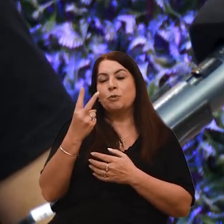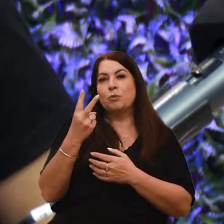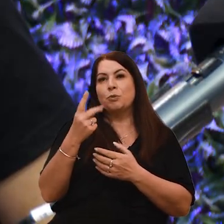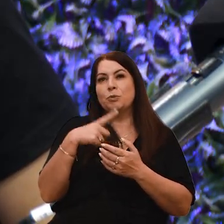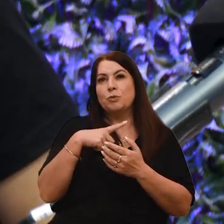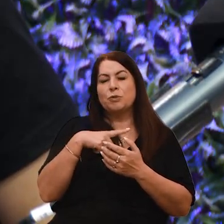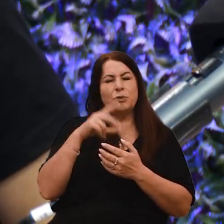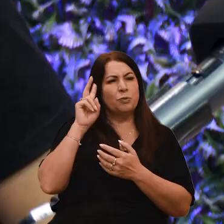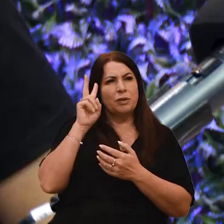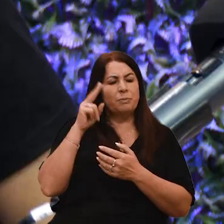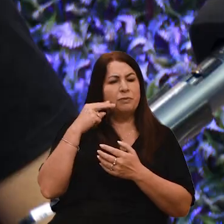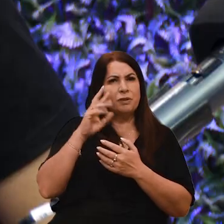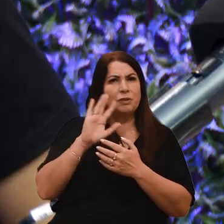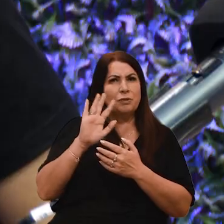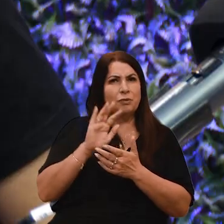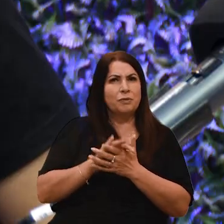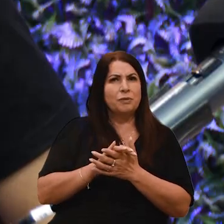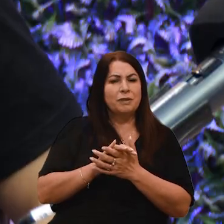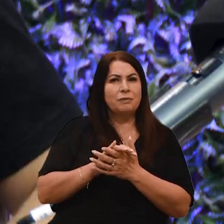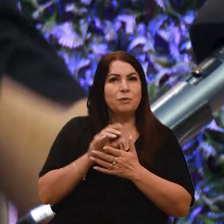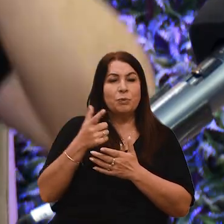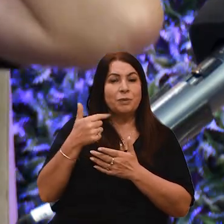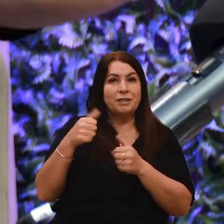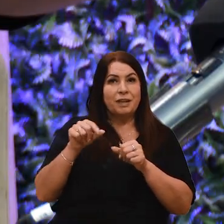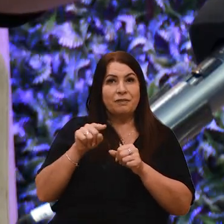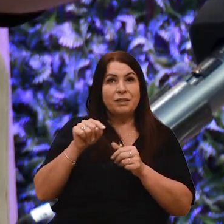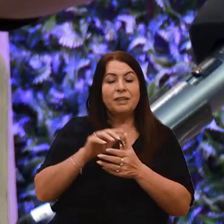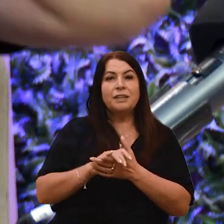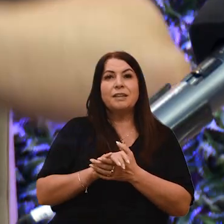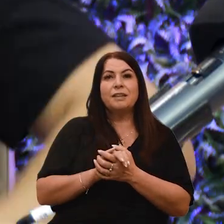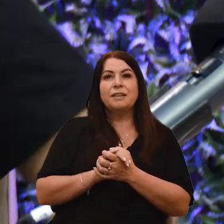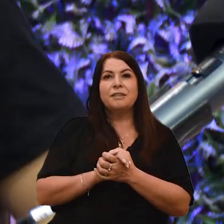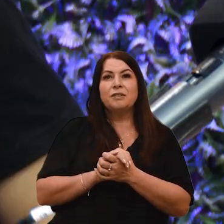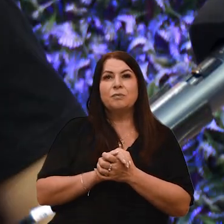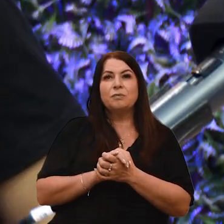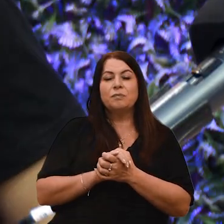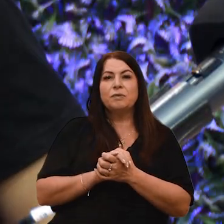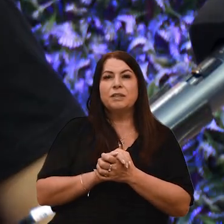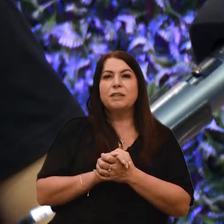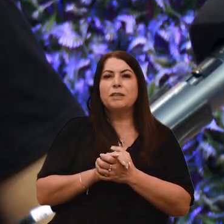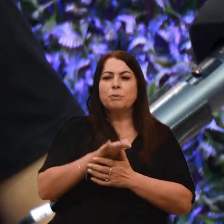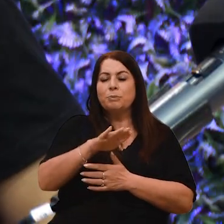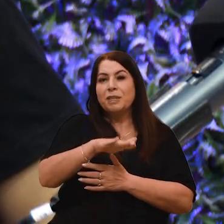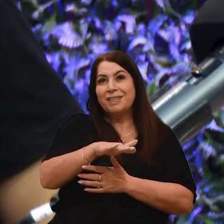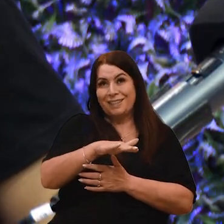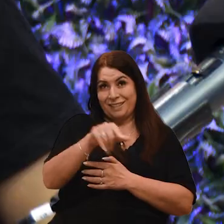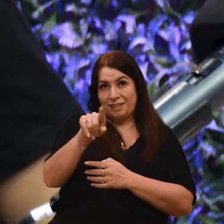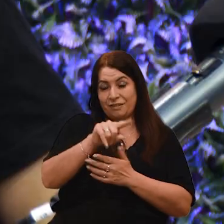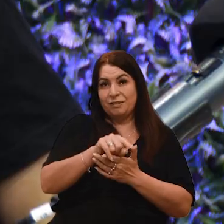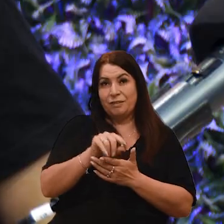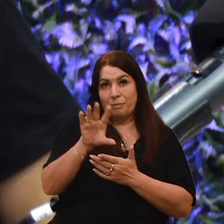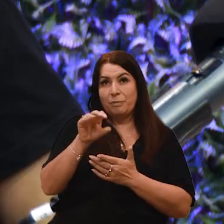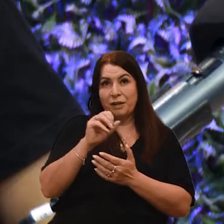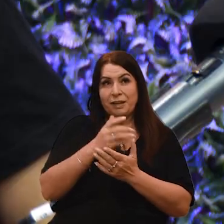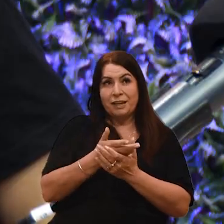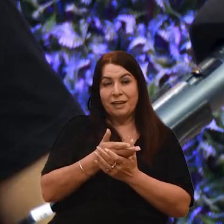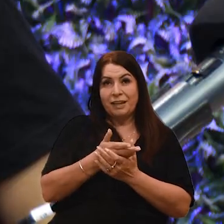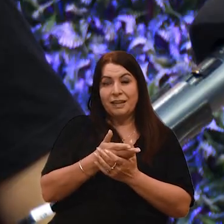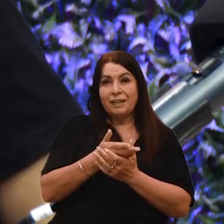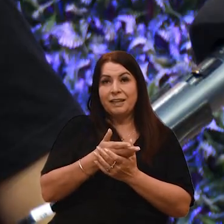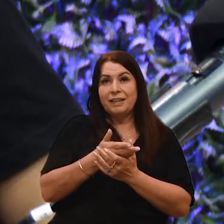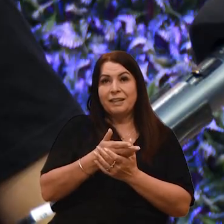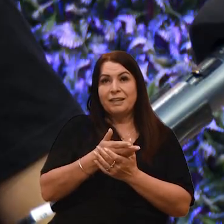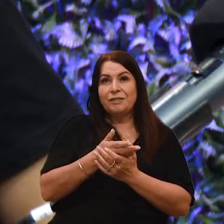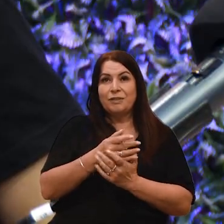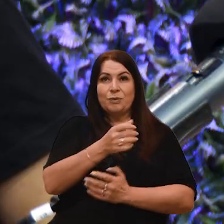tinha, não me lembro que vereadora que não estava. E o mais pequenininho eu peguei. Só que